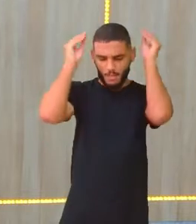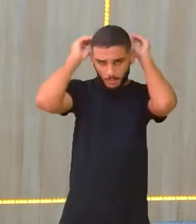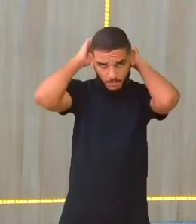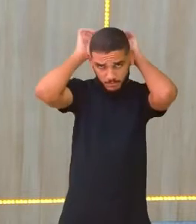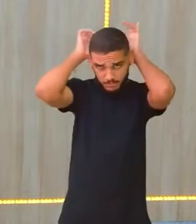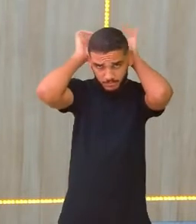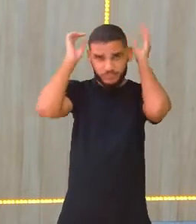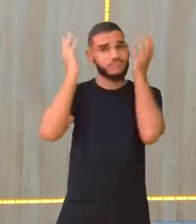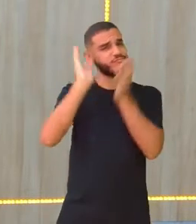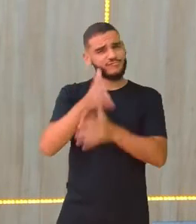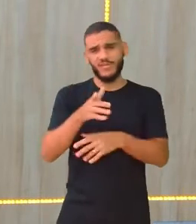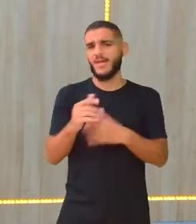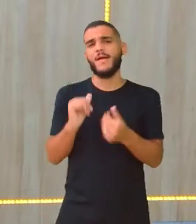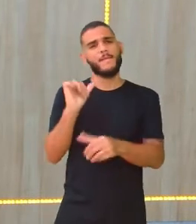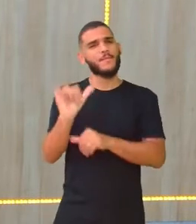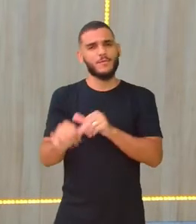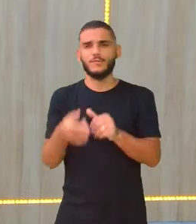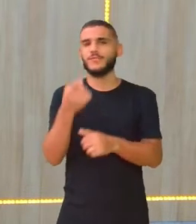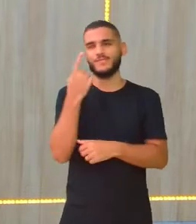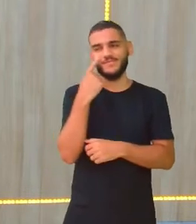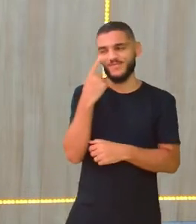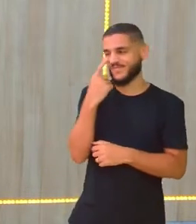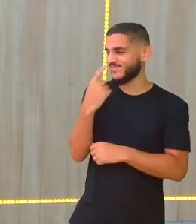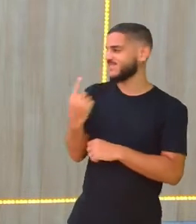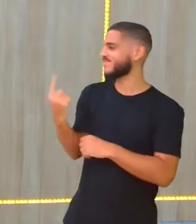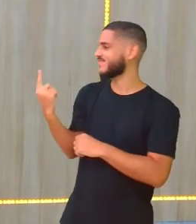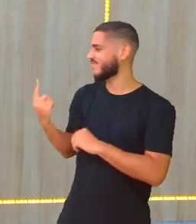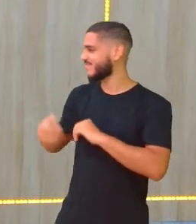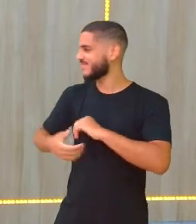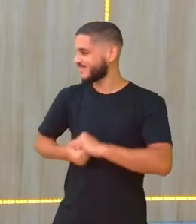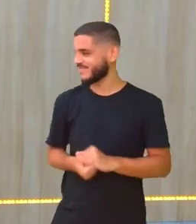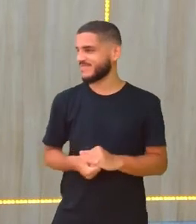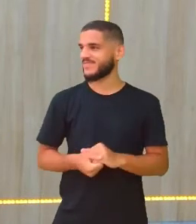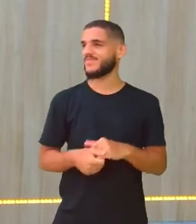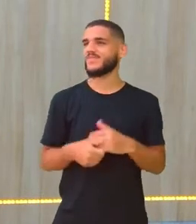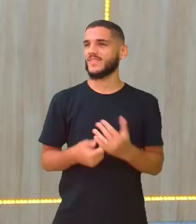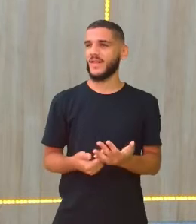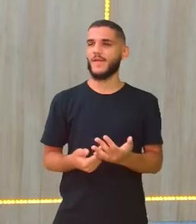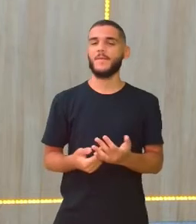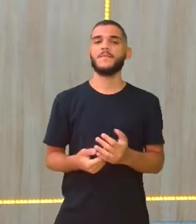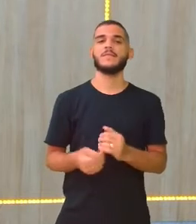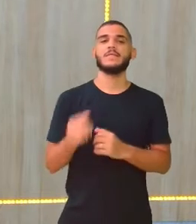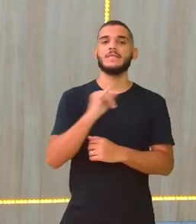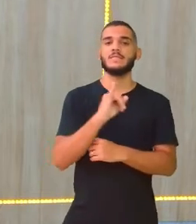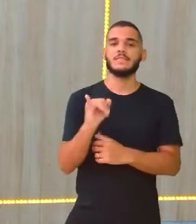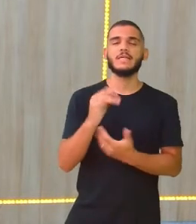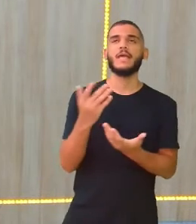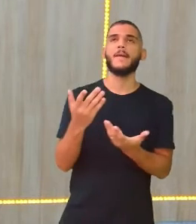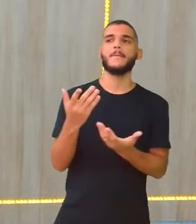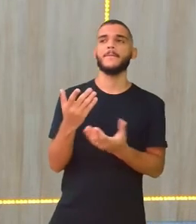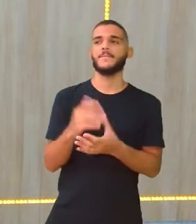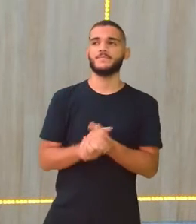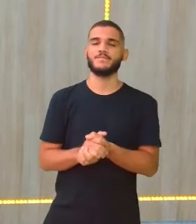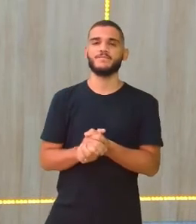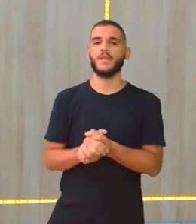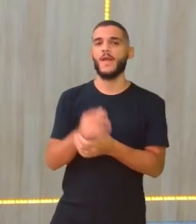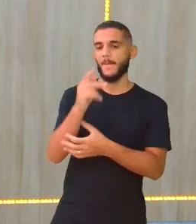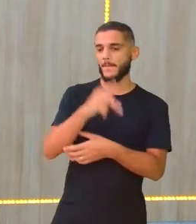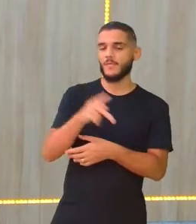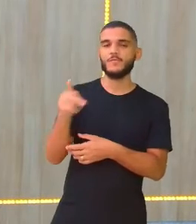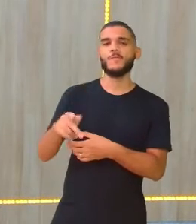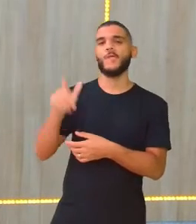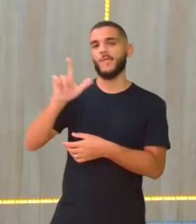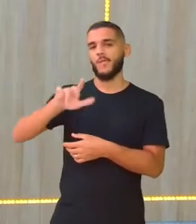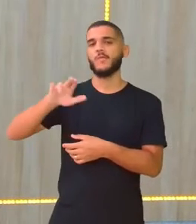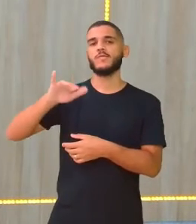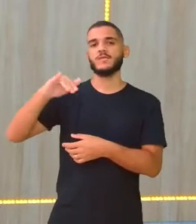E assim, é isso aí. Não, professor, eu sei que o senhor aí, pegar aí, professor Luciano, onde o senhor habitou durante as